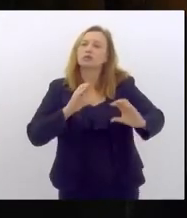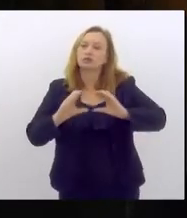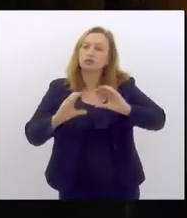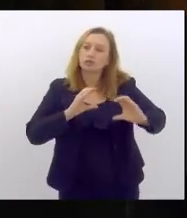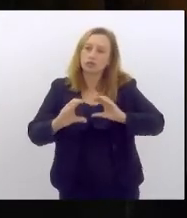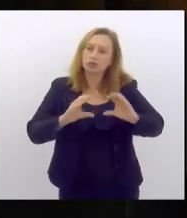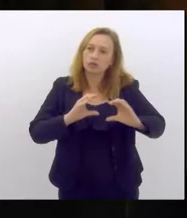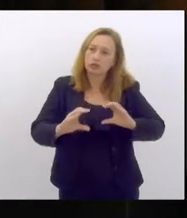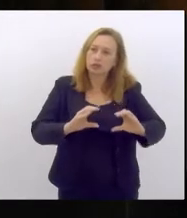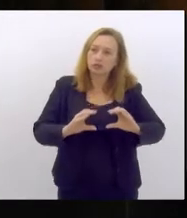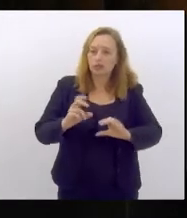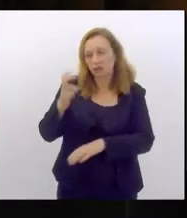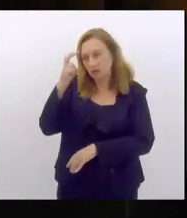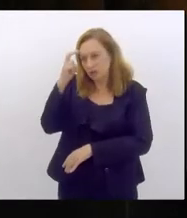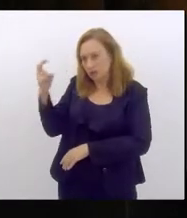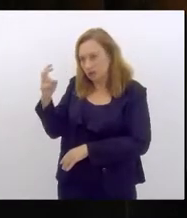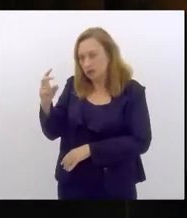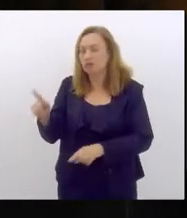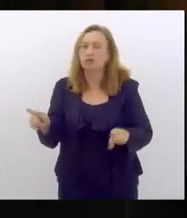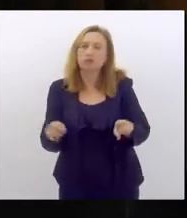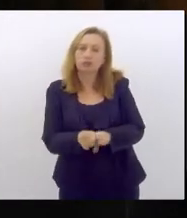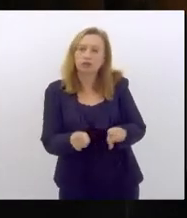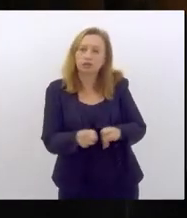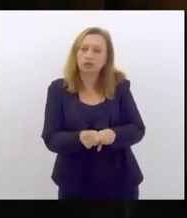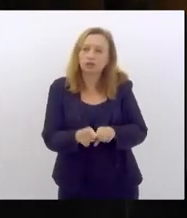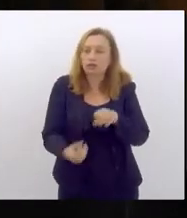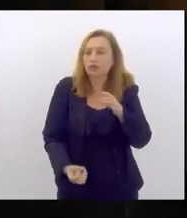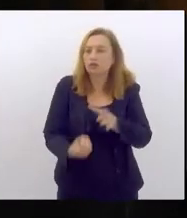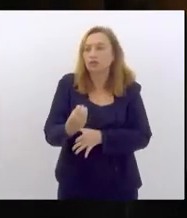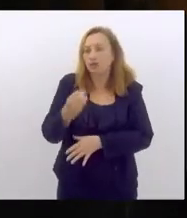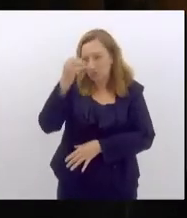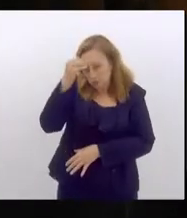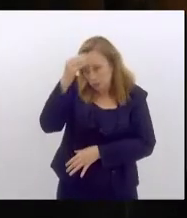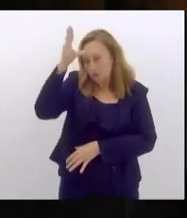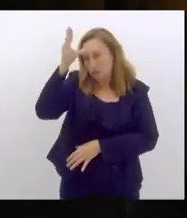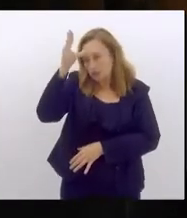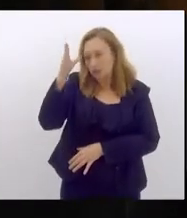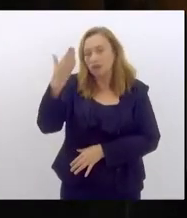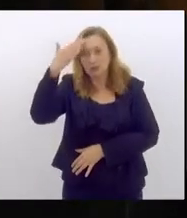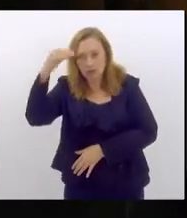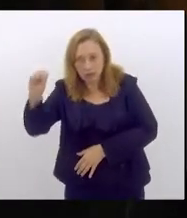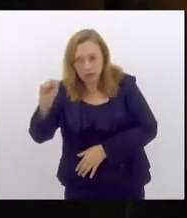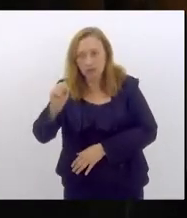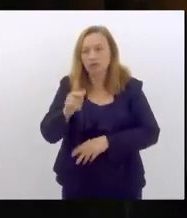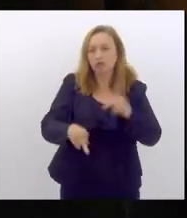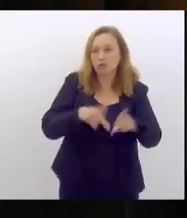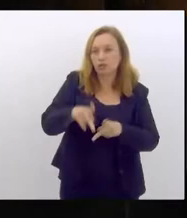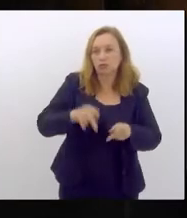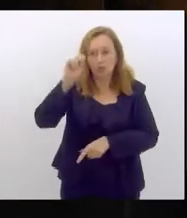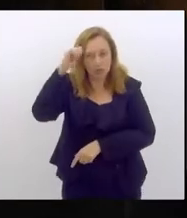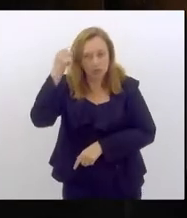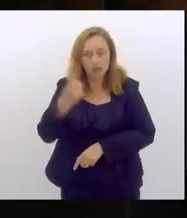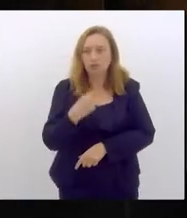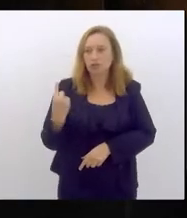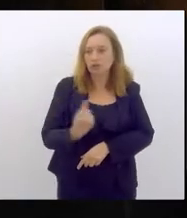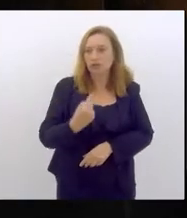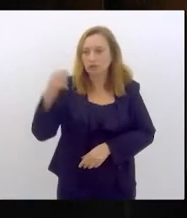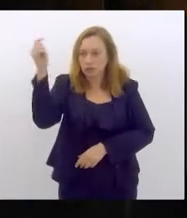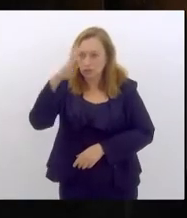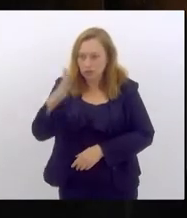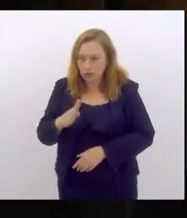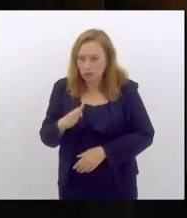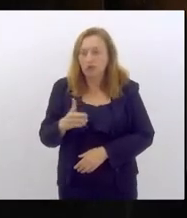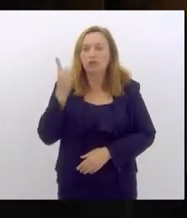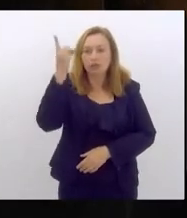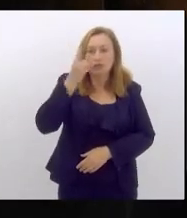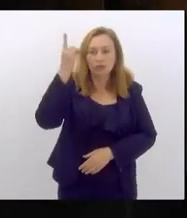na intelectualidade e, mais que tudo, na produção do conhecimento, do saber do povo negro no nosso Brasil.